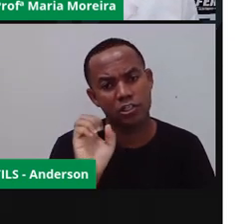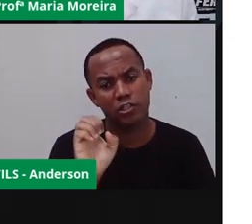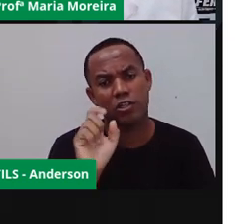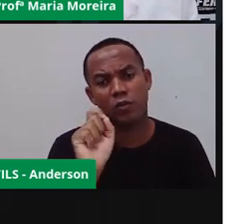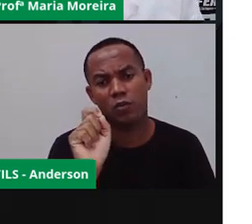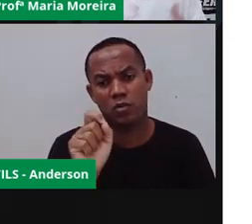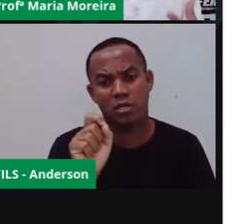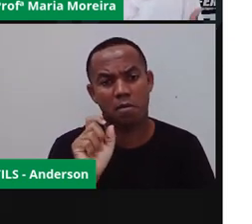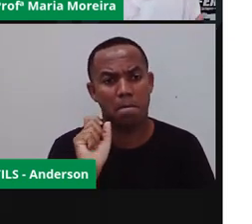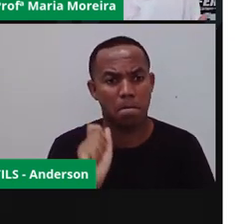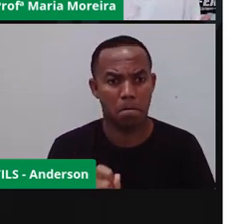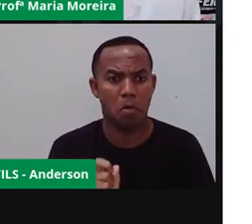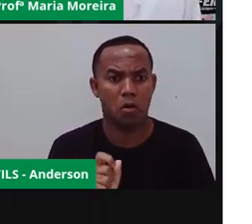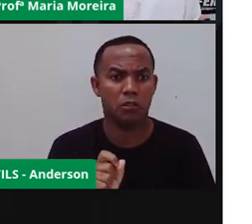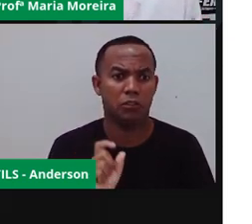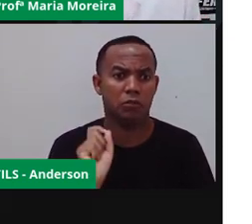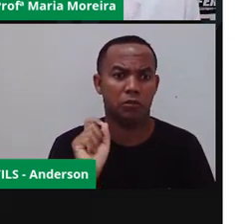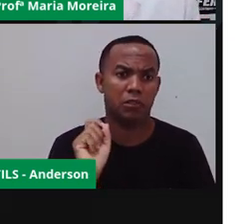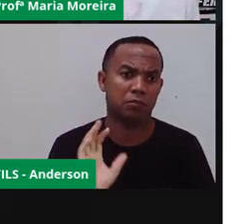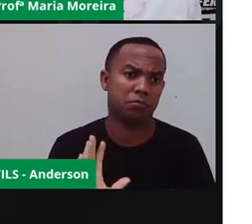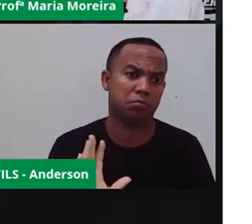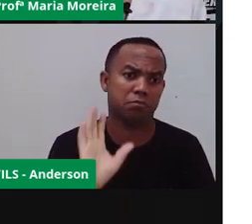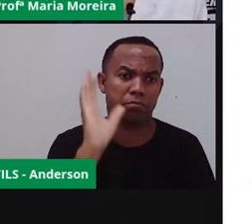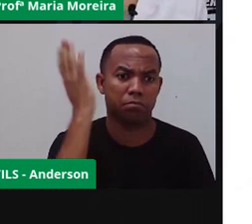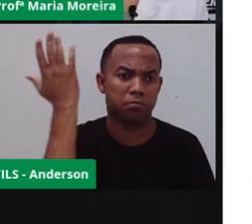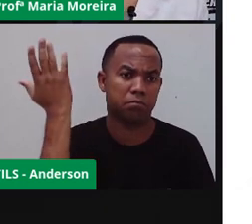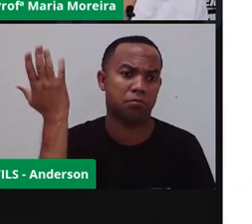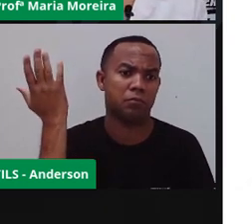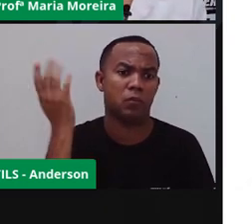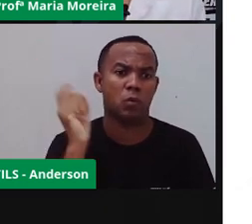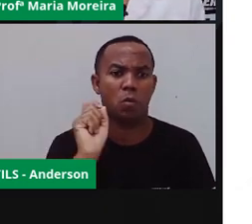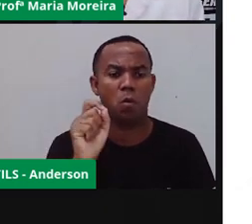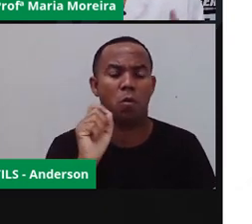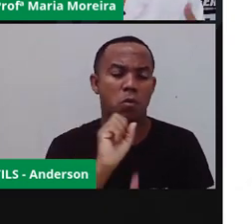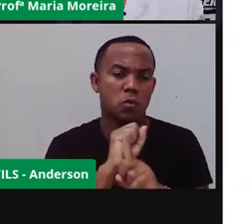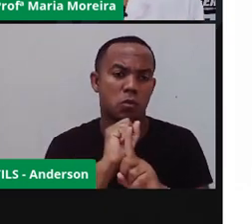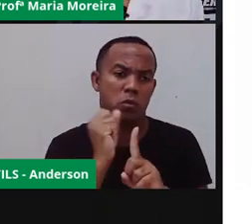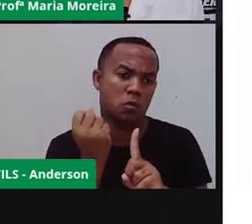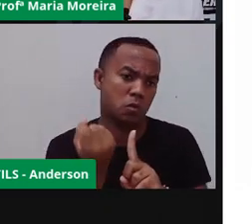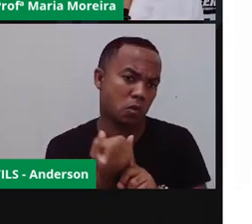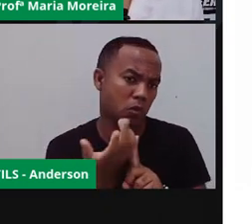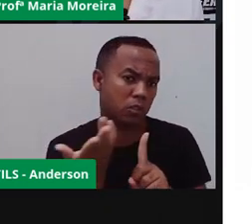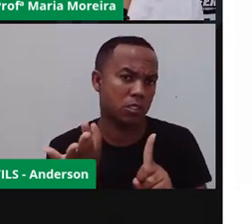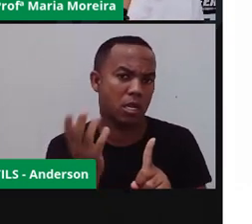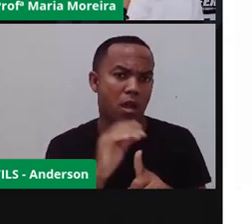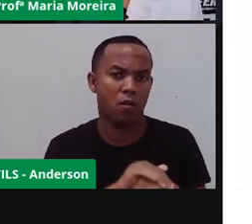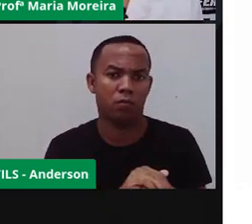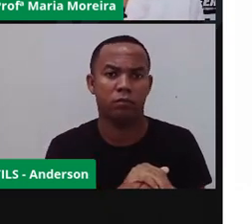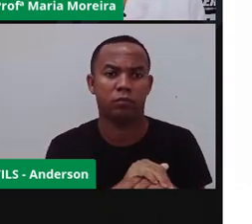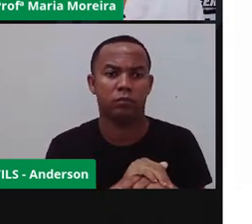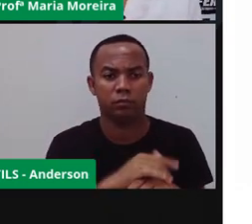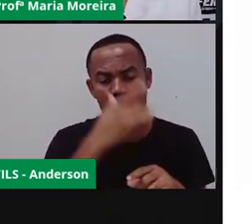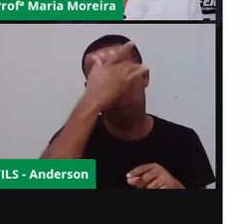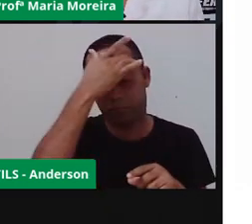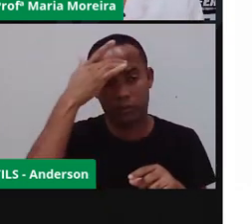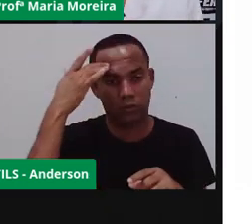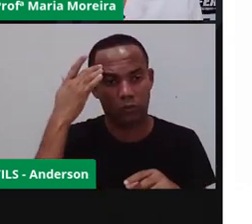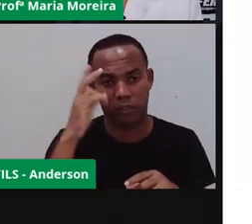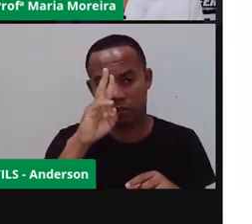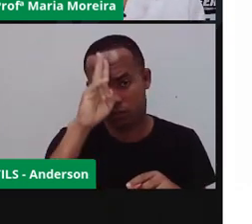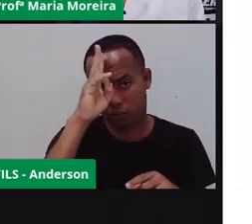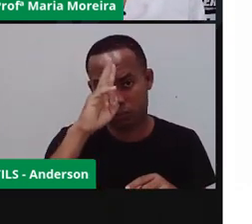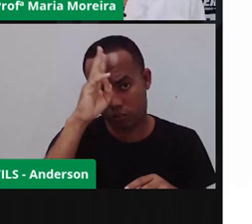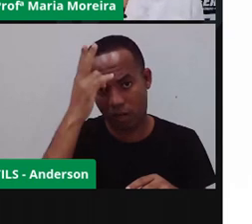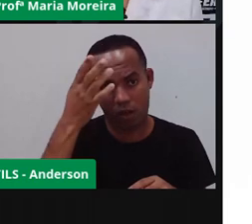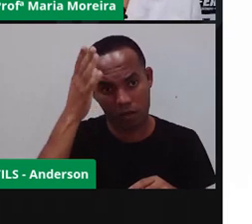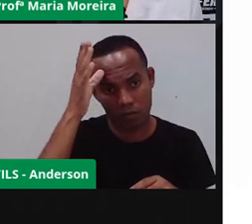um relacionamento direto com o quê? O contexto social, com o contexto social das pessoas, com a história, com a